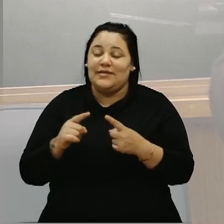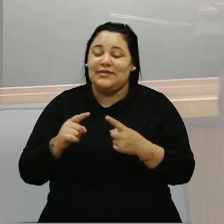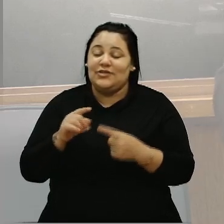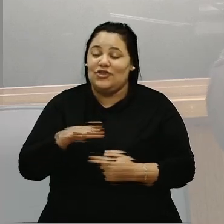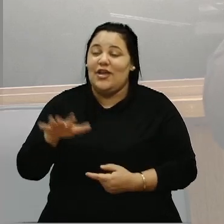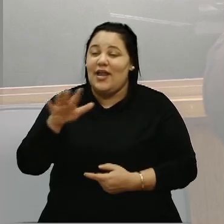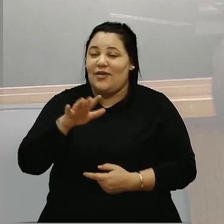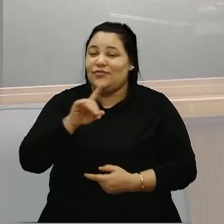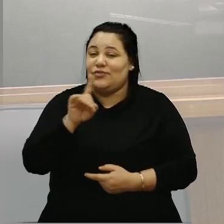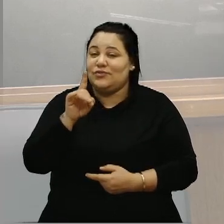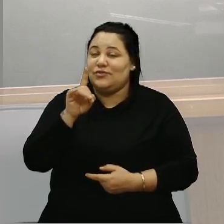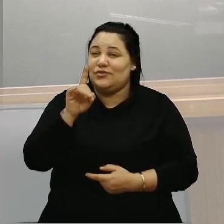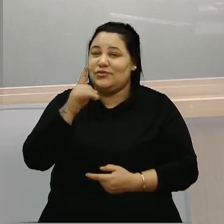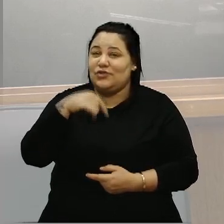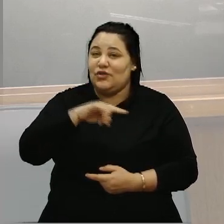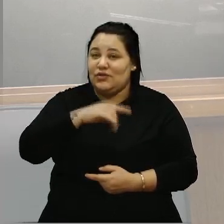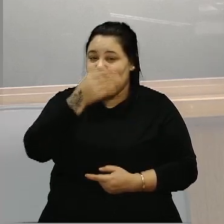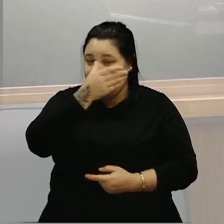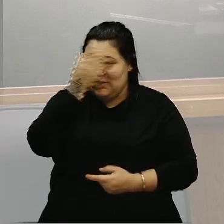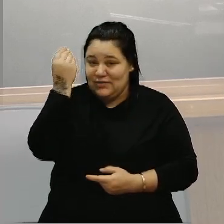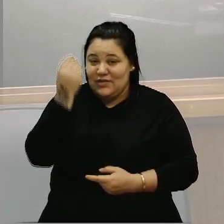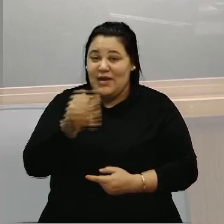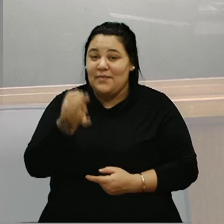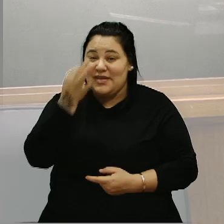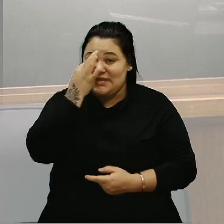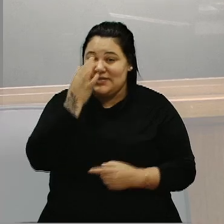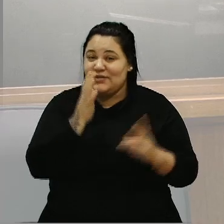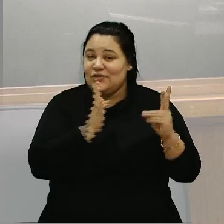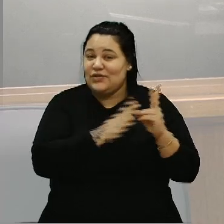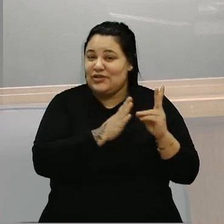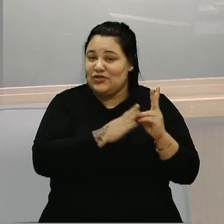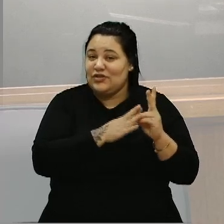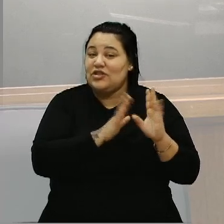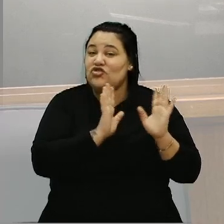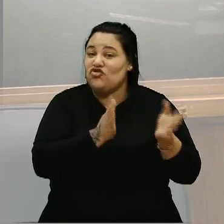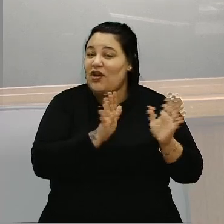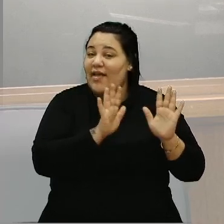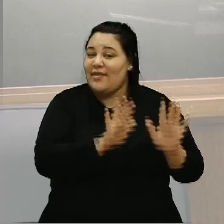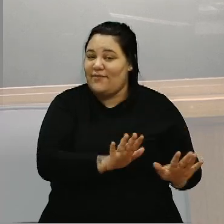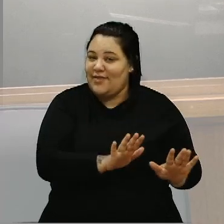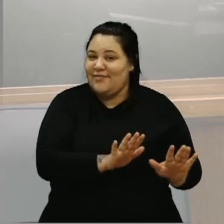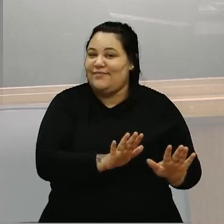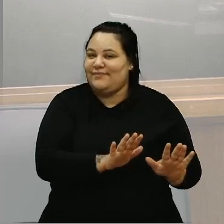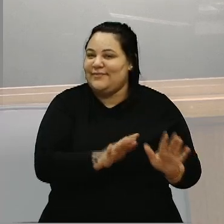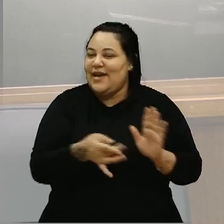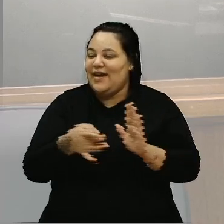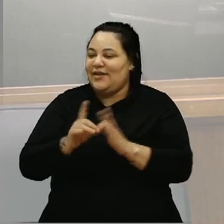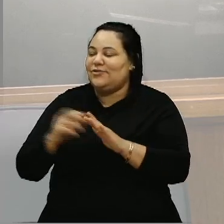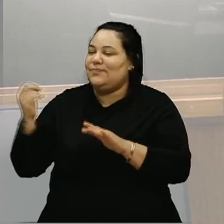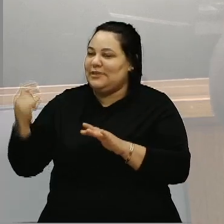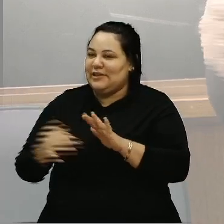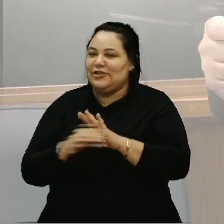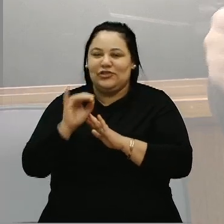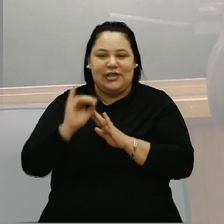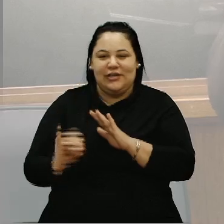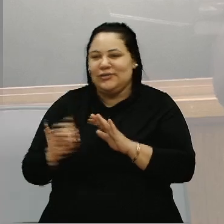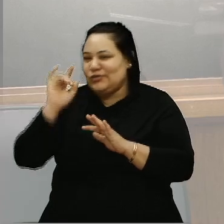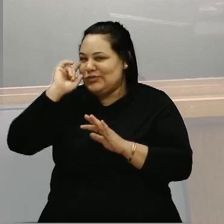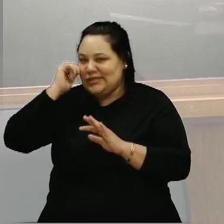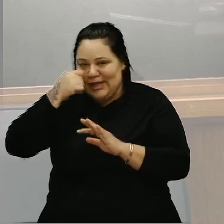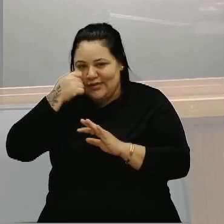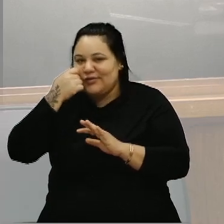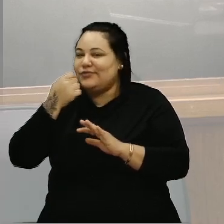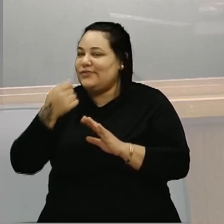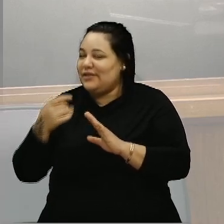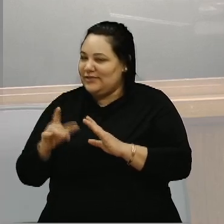presença indígena que estava aqui quando os imigrantes chegaram, quando os negros chegaram e tantos outros. Então, acho importante destacar e concluo dizendo